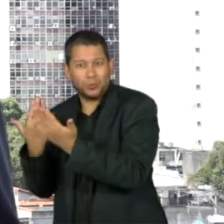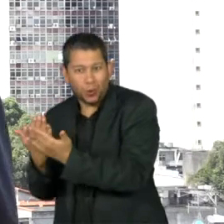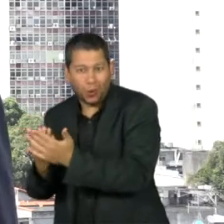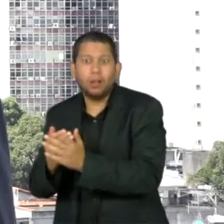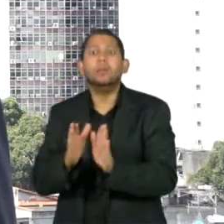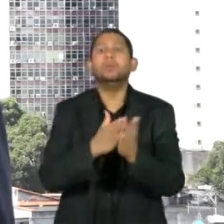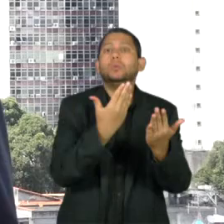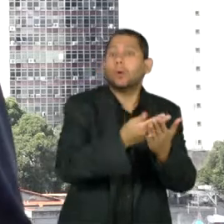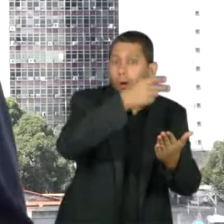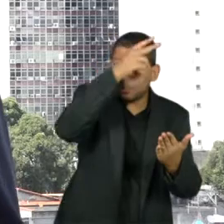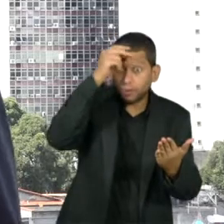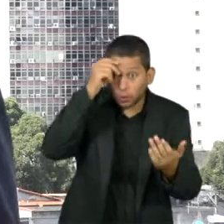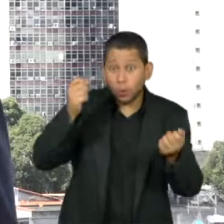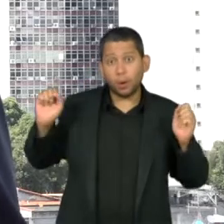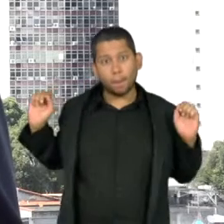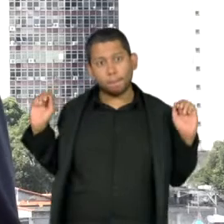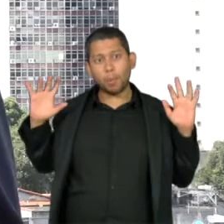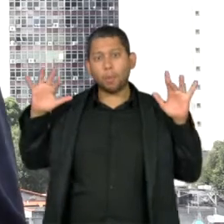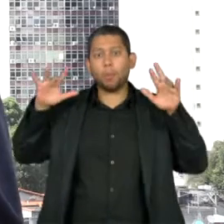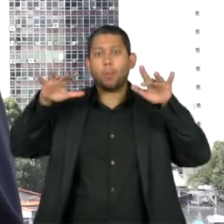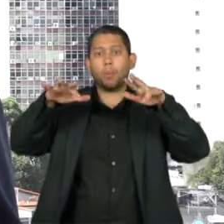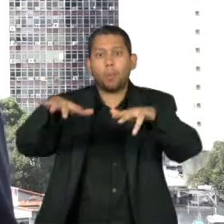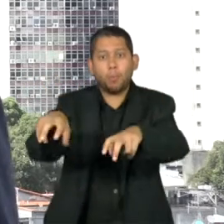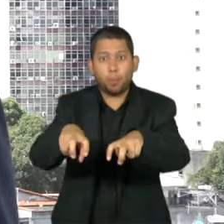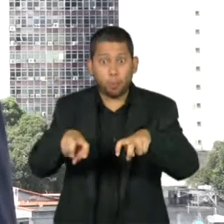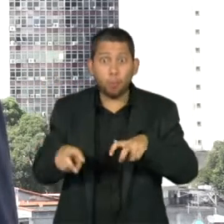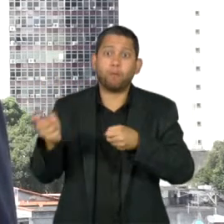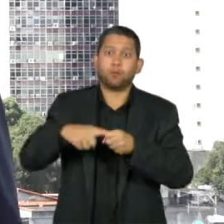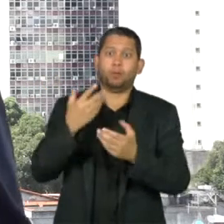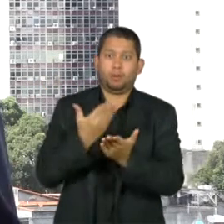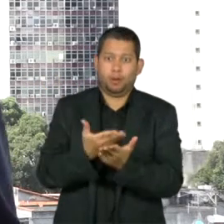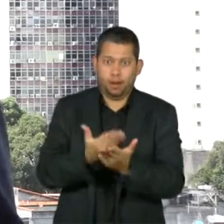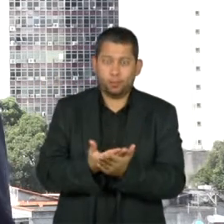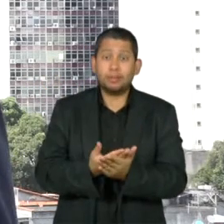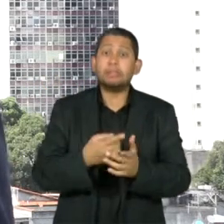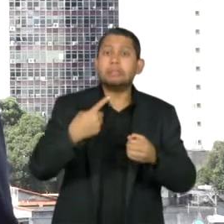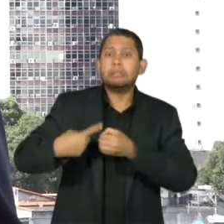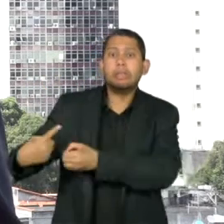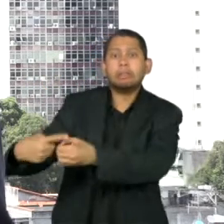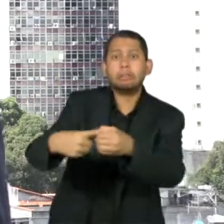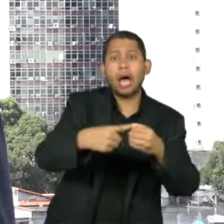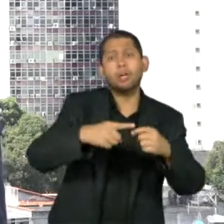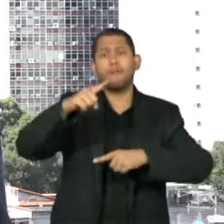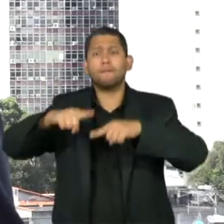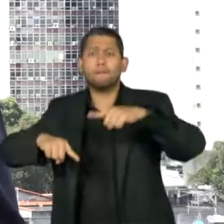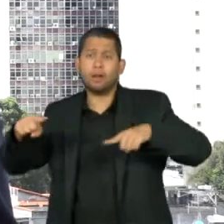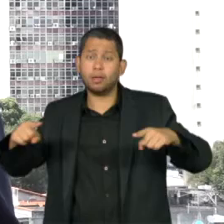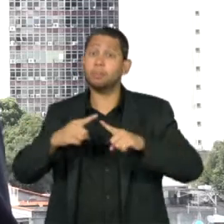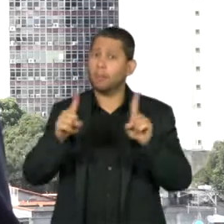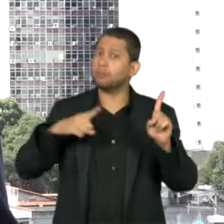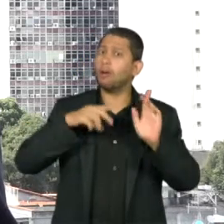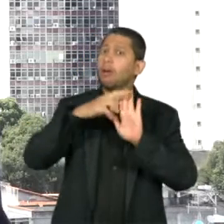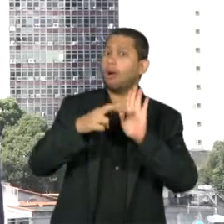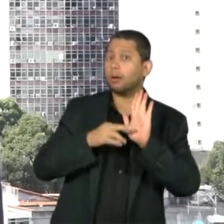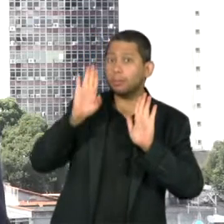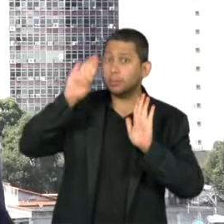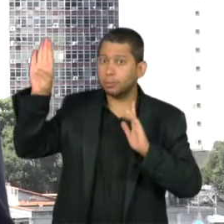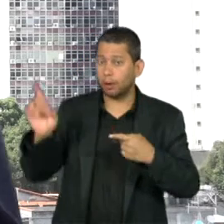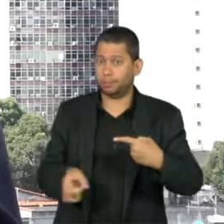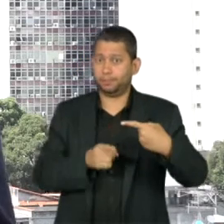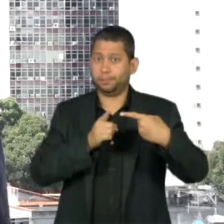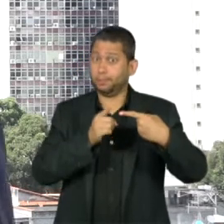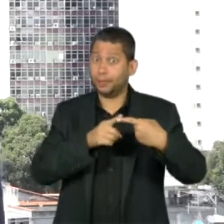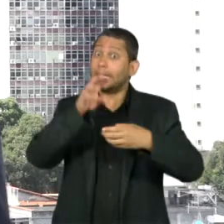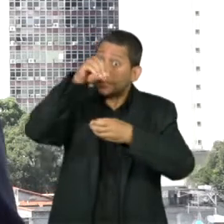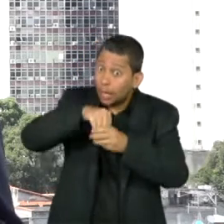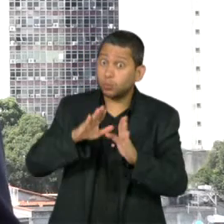às aulas hoje. O protocolo de medidas varia a cada cidade, mas algumas regras são gerais. O uso das máscaras dentro